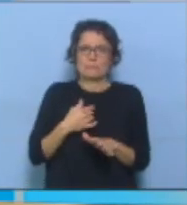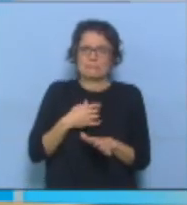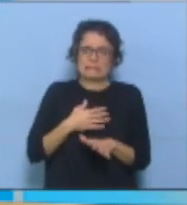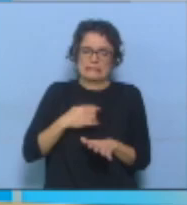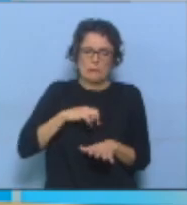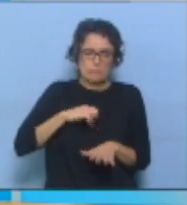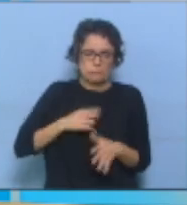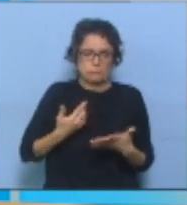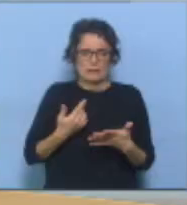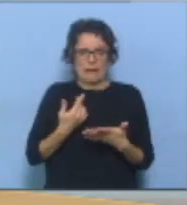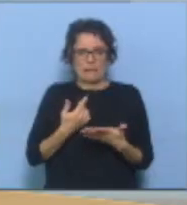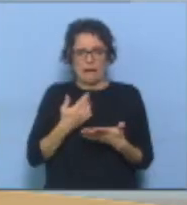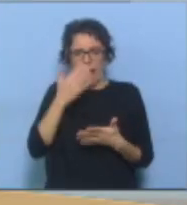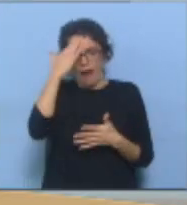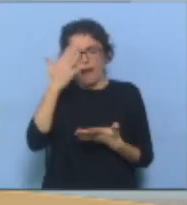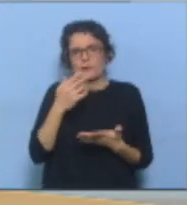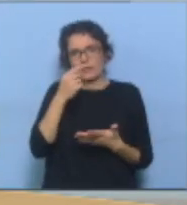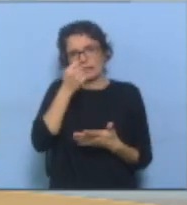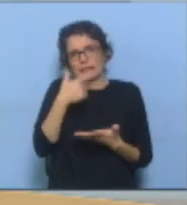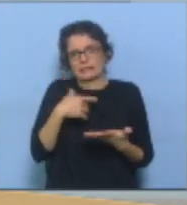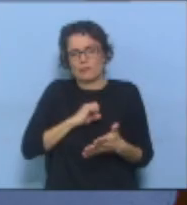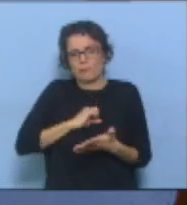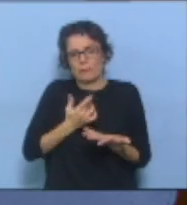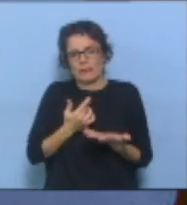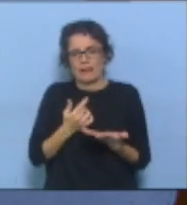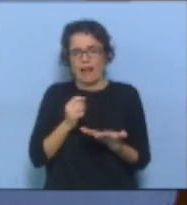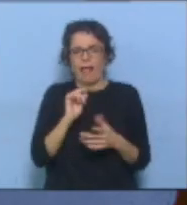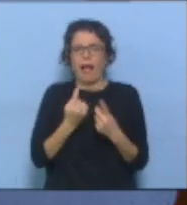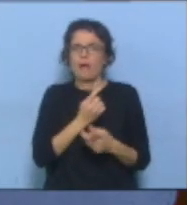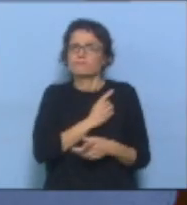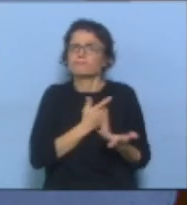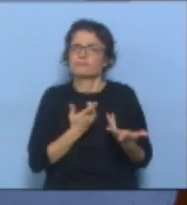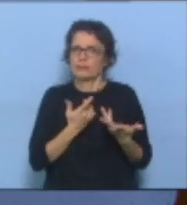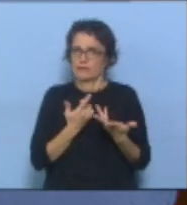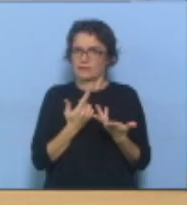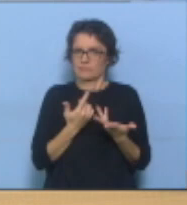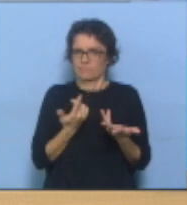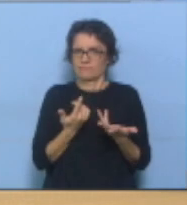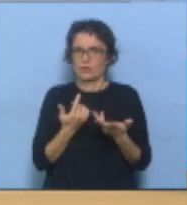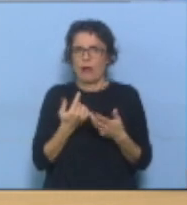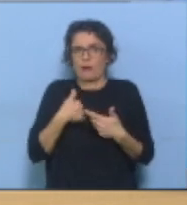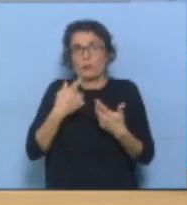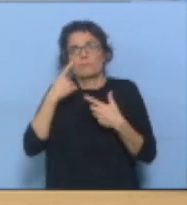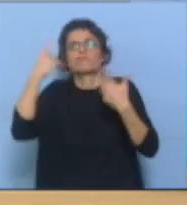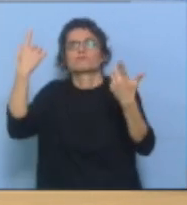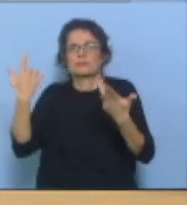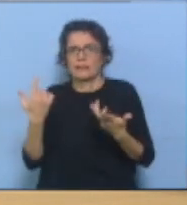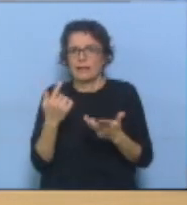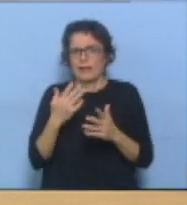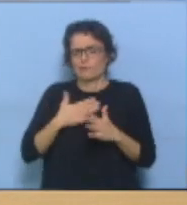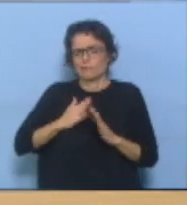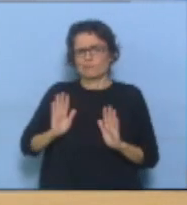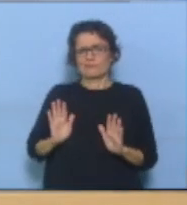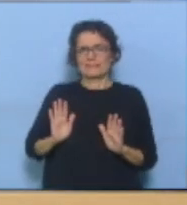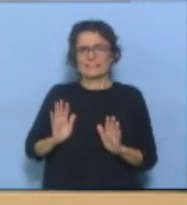pessoal para mim e para os meus amigos, mas de certa maneira houve aqui qualquer coisa que me disse que era quase assim, um dever, quase uma necessidade de